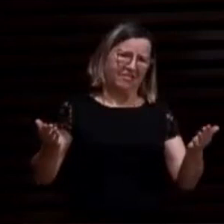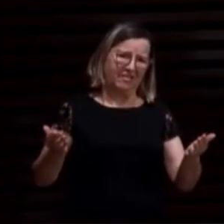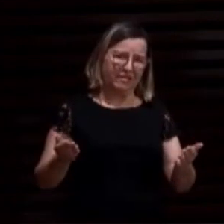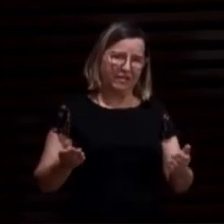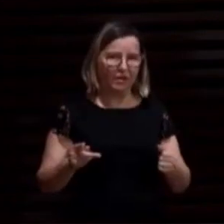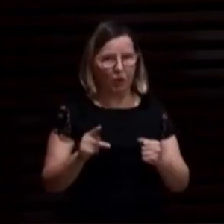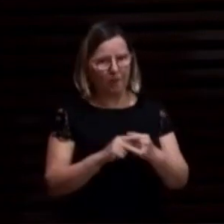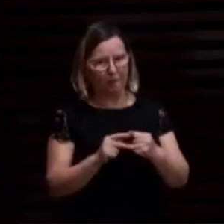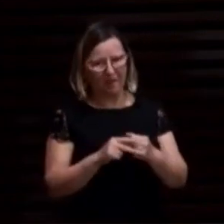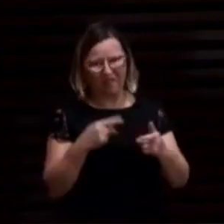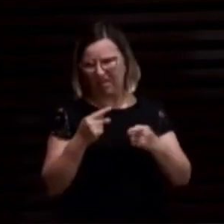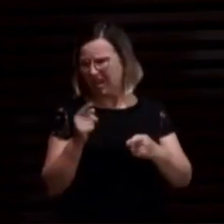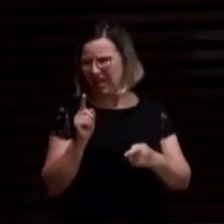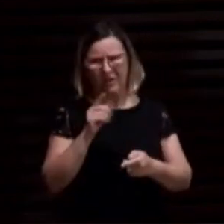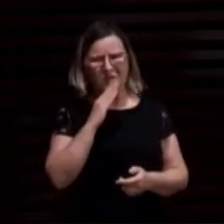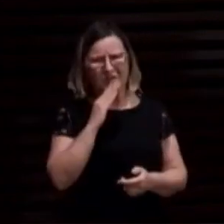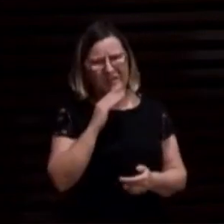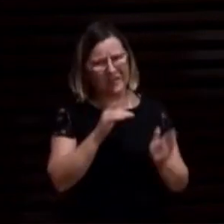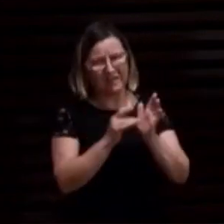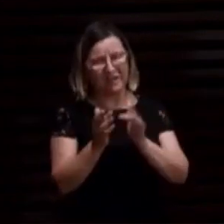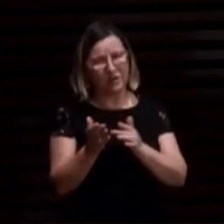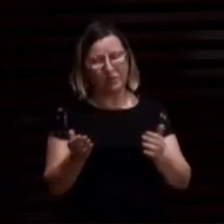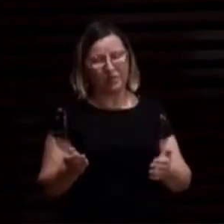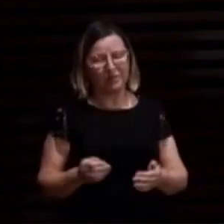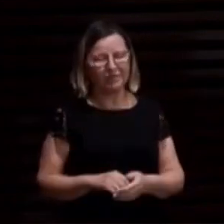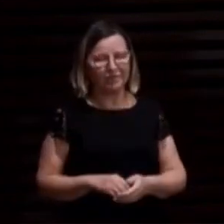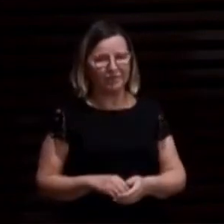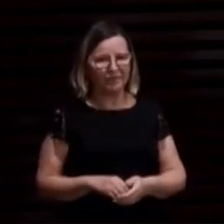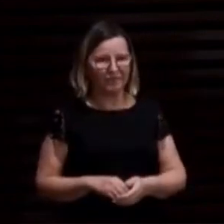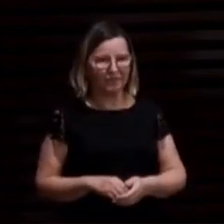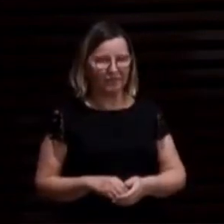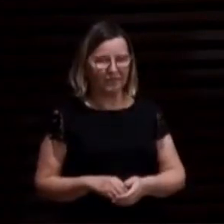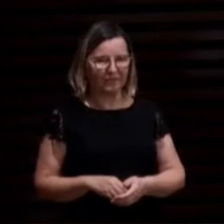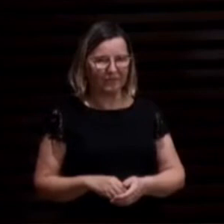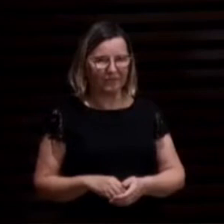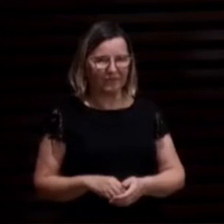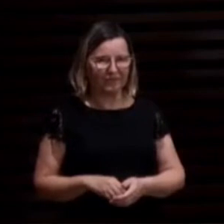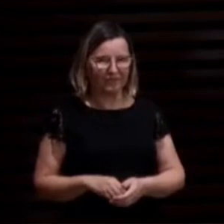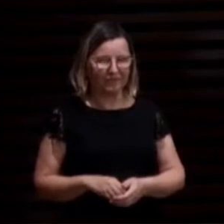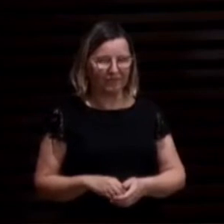Pedro negar Jesus. Nós vamos para Pedro daqui a uns dias.